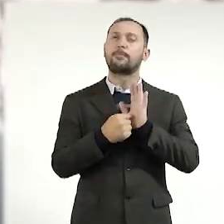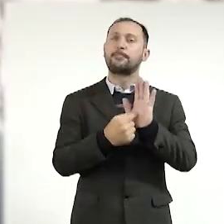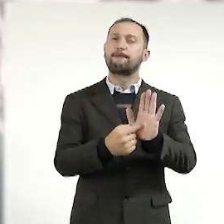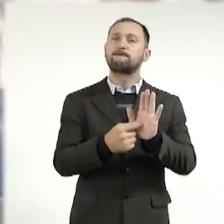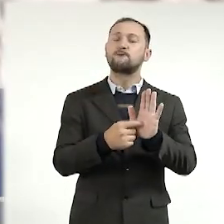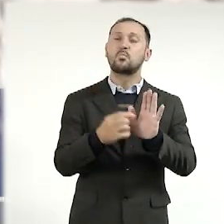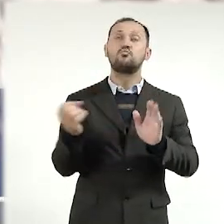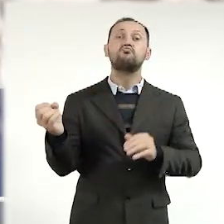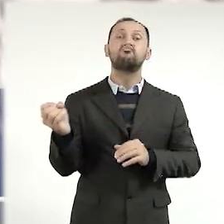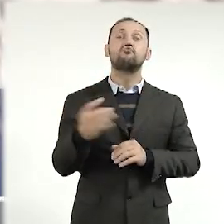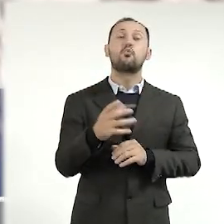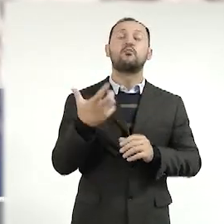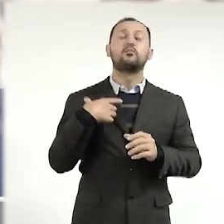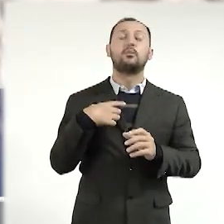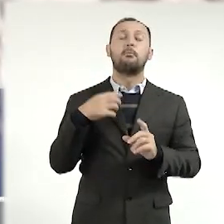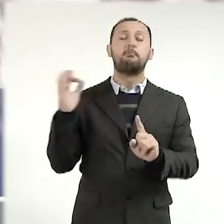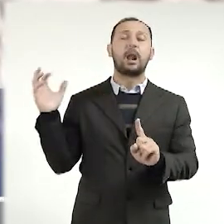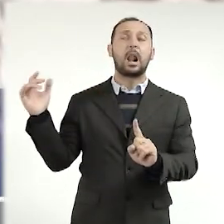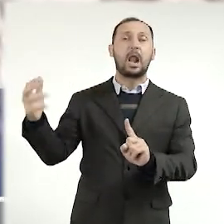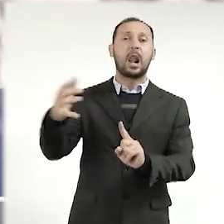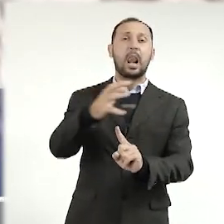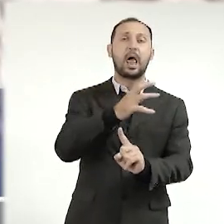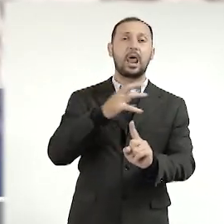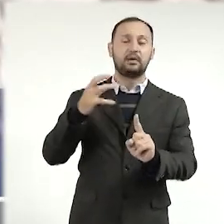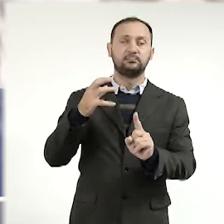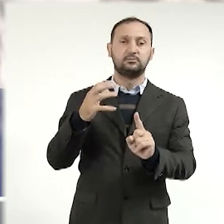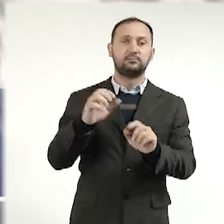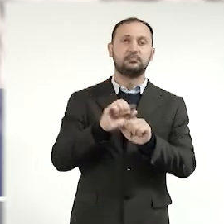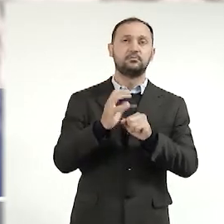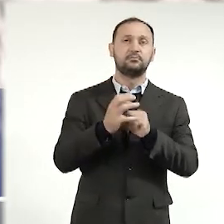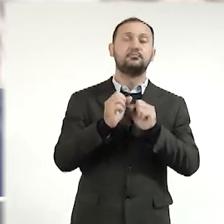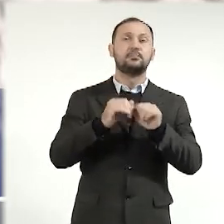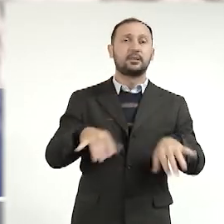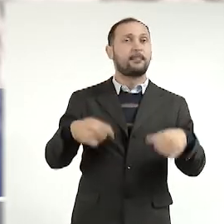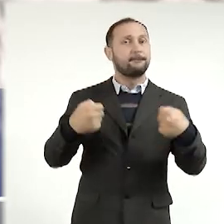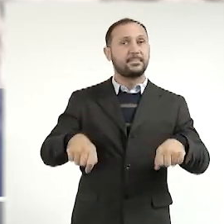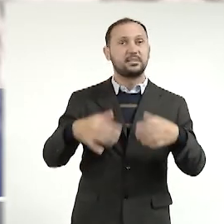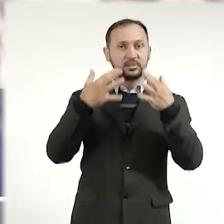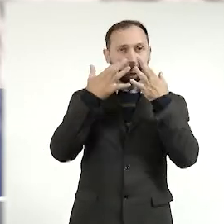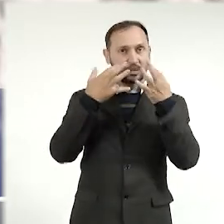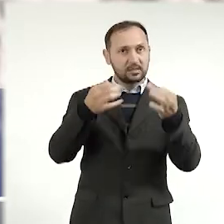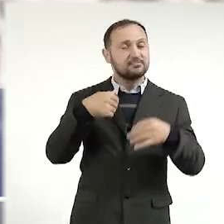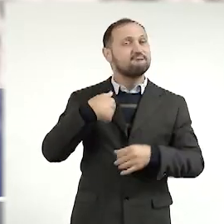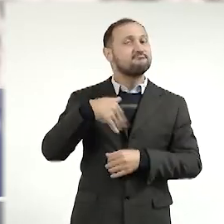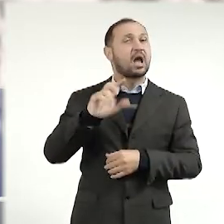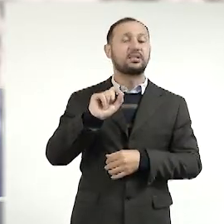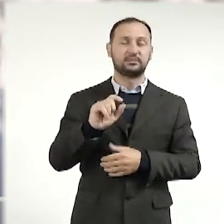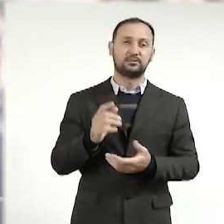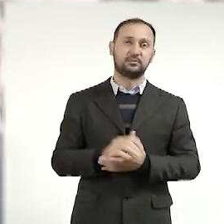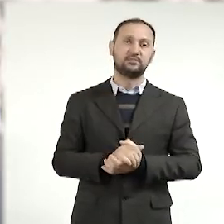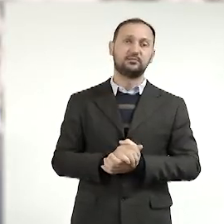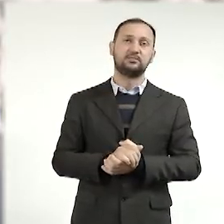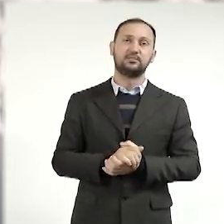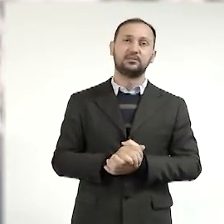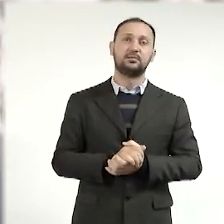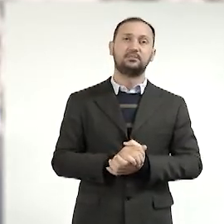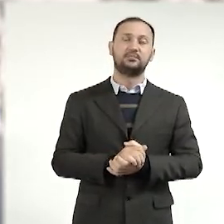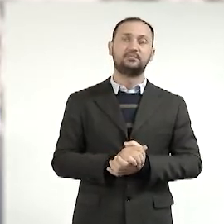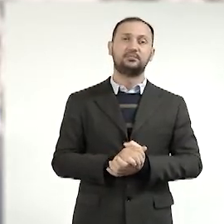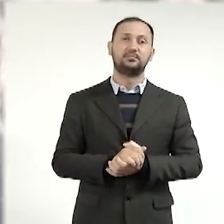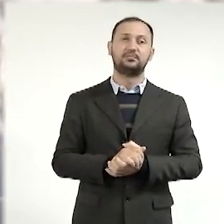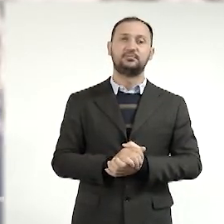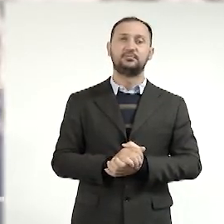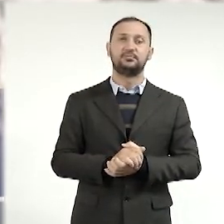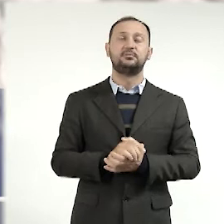Dourados se apresenta como novo epicentro da pandemia. Precisamos de uma atenção como um todo, mas não tem dúvida nenhuma